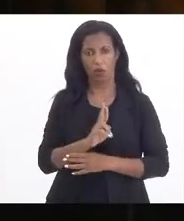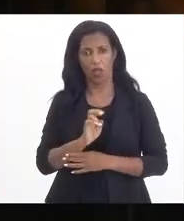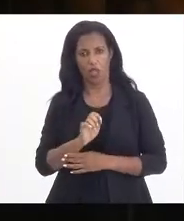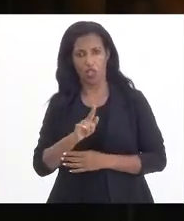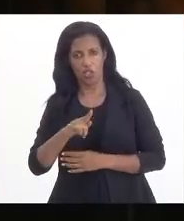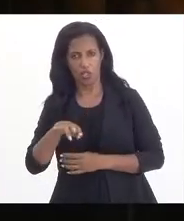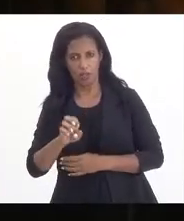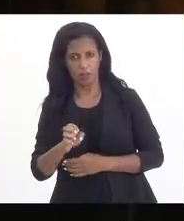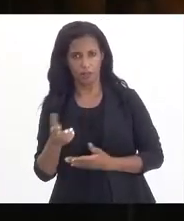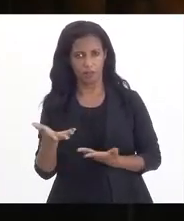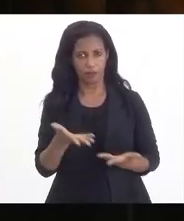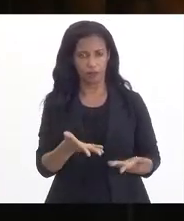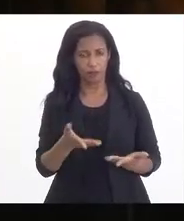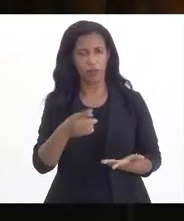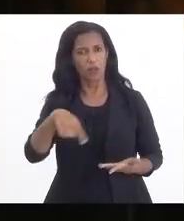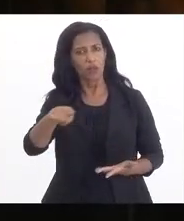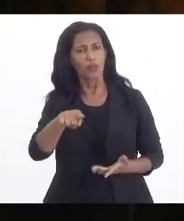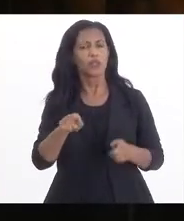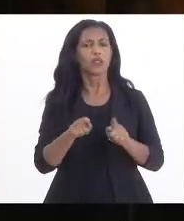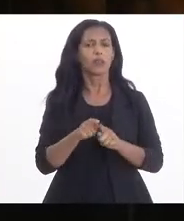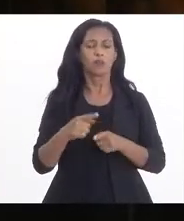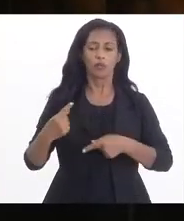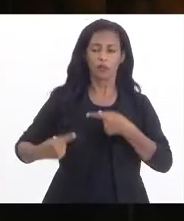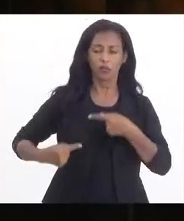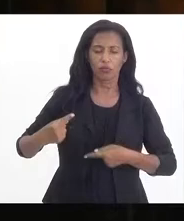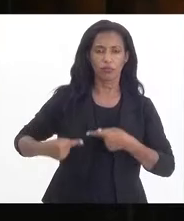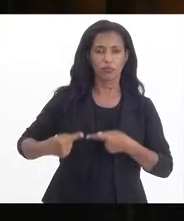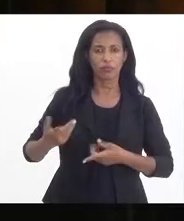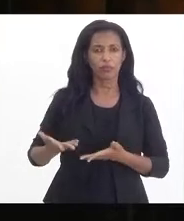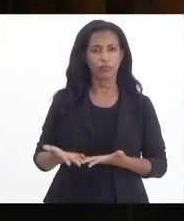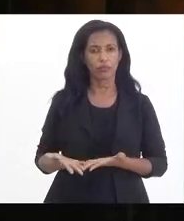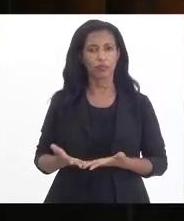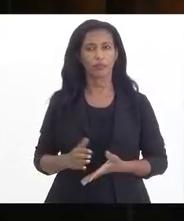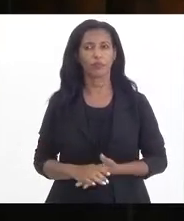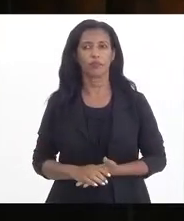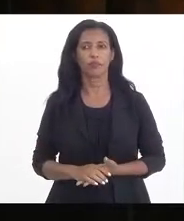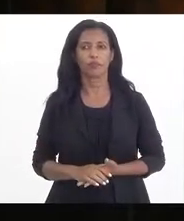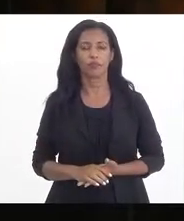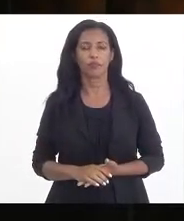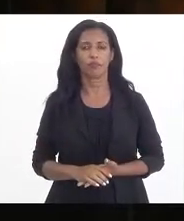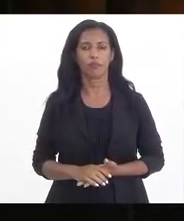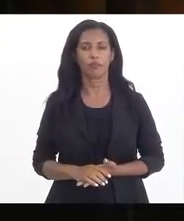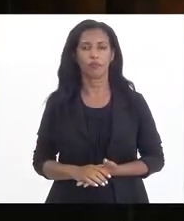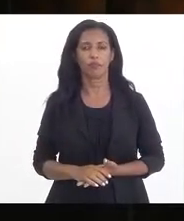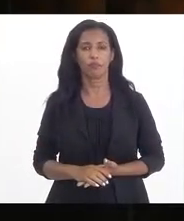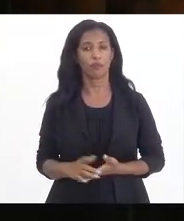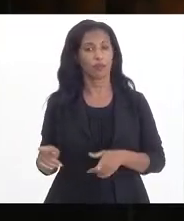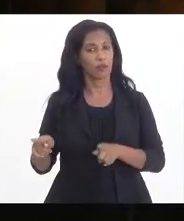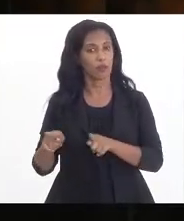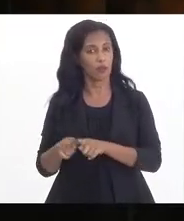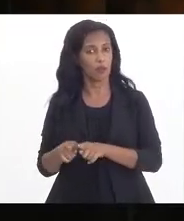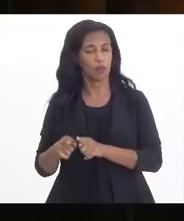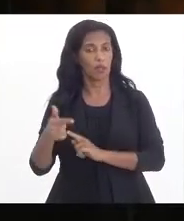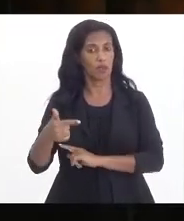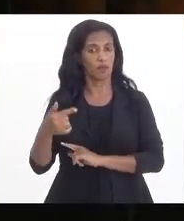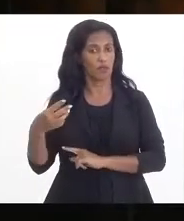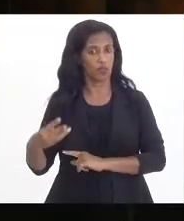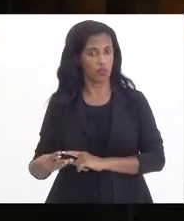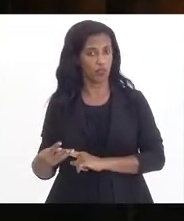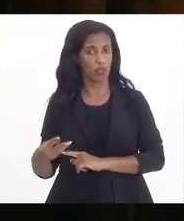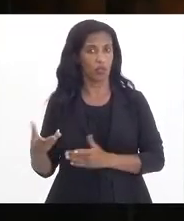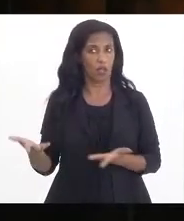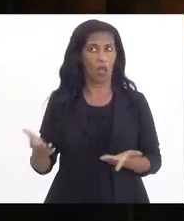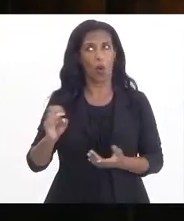né, você também já vai discutir, quiçá em 23,